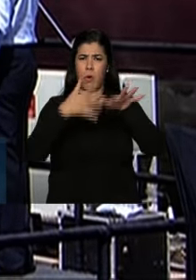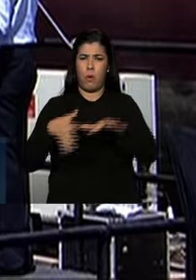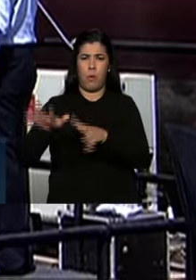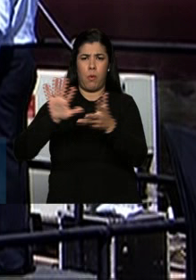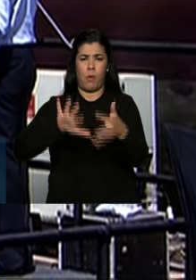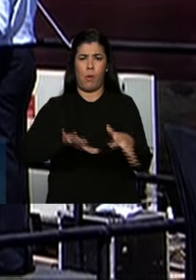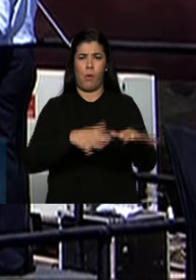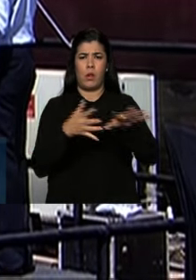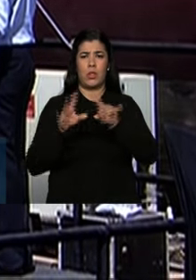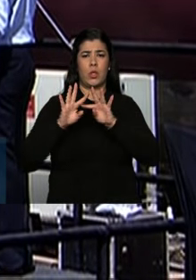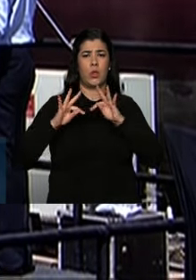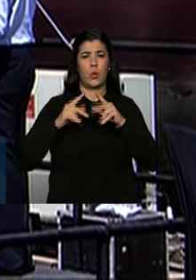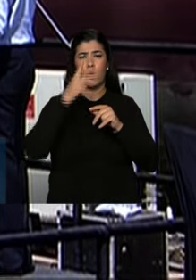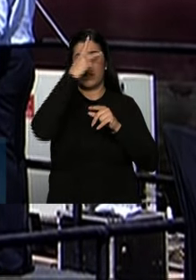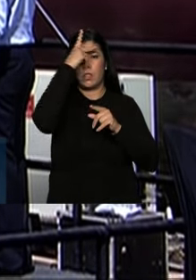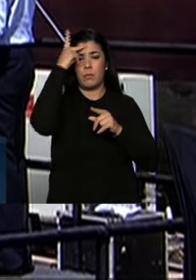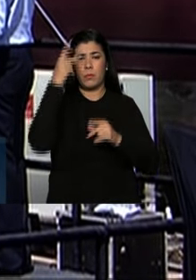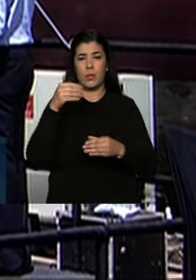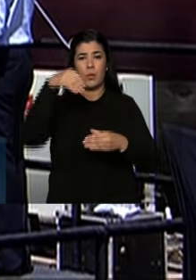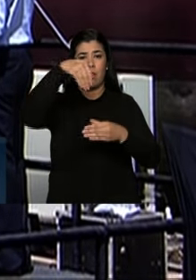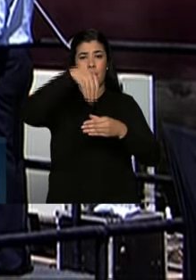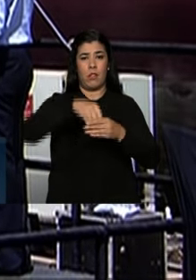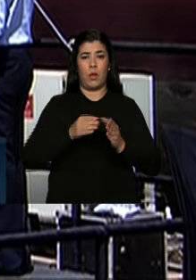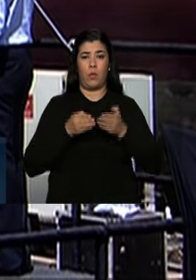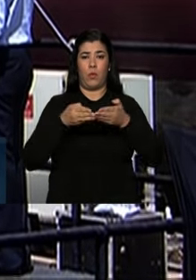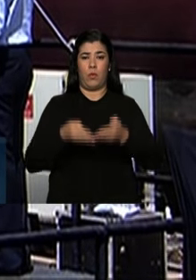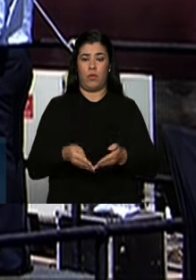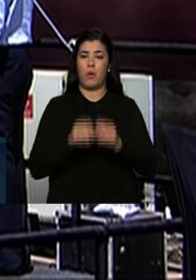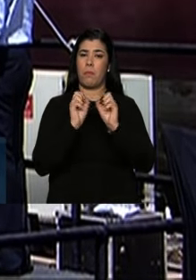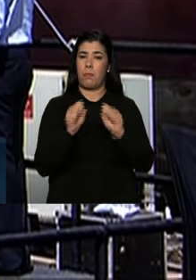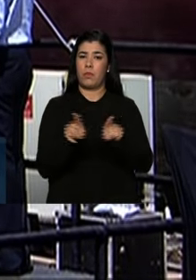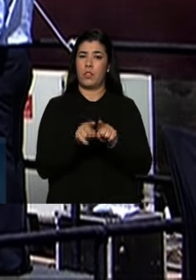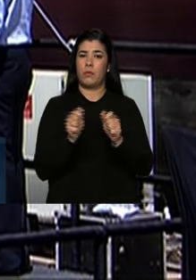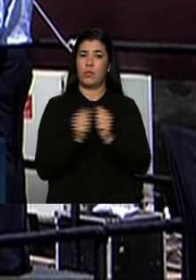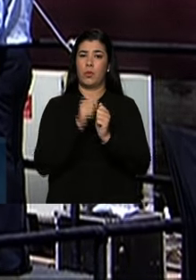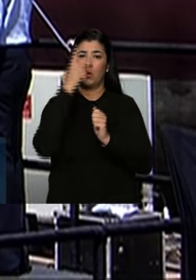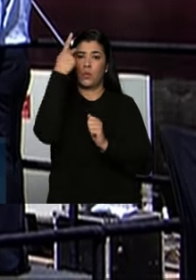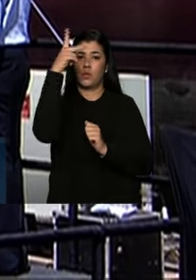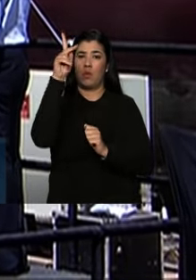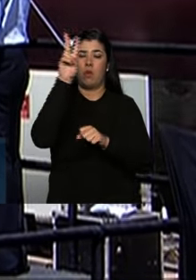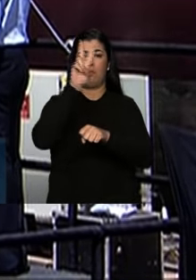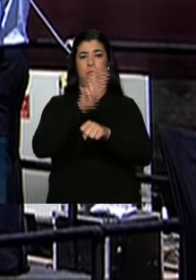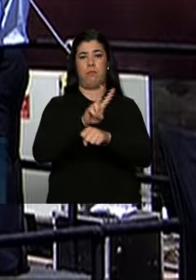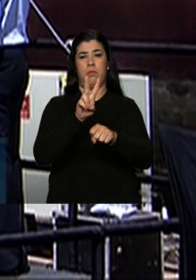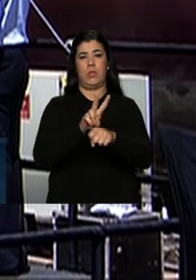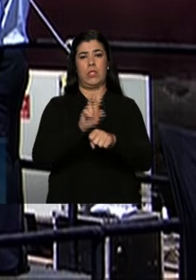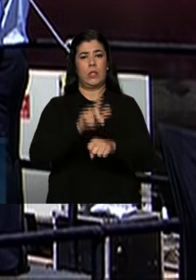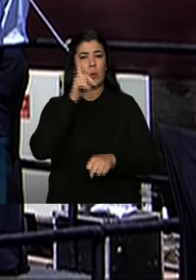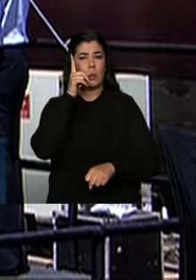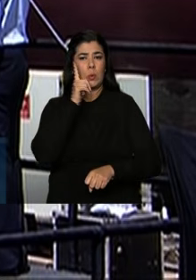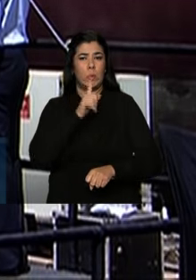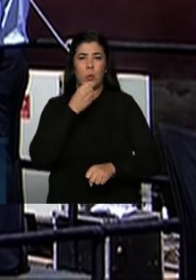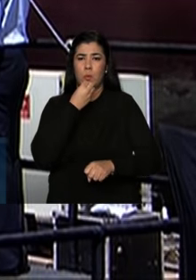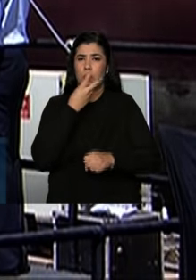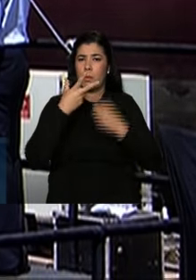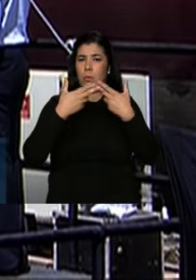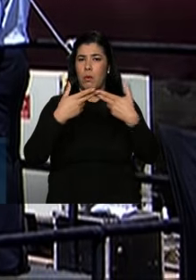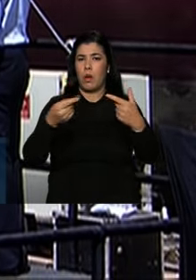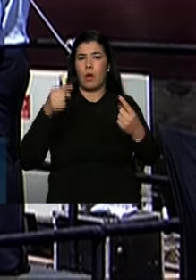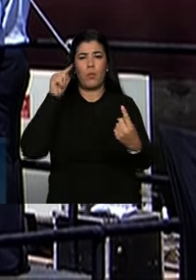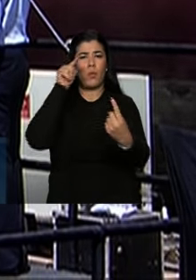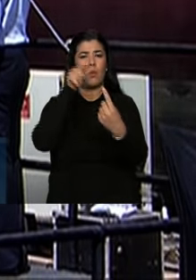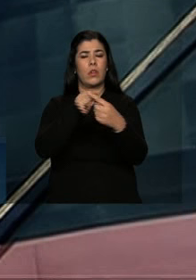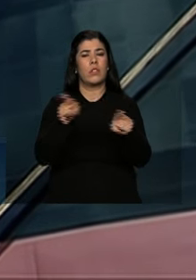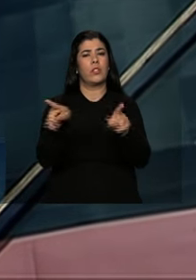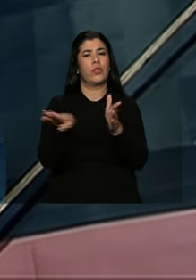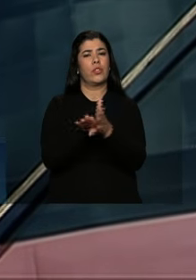assim todos os que nele vão navegar possam, com a vossa proteção, alcançar os bens que almejam e